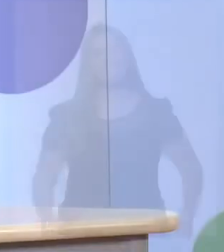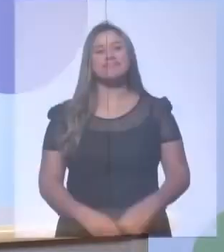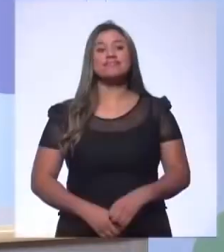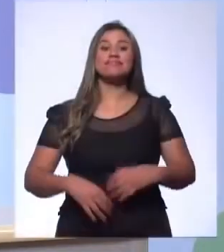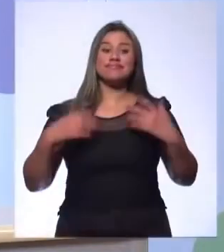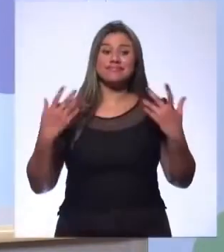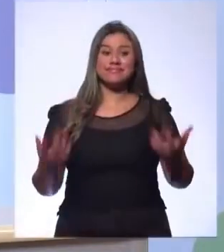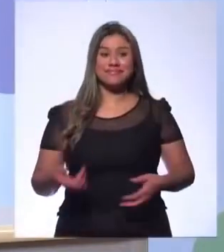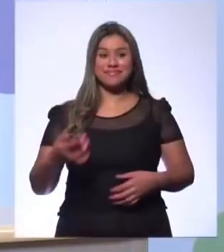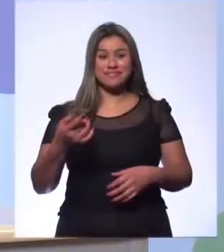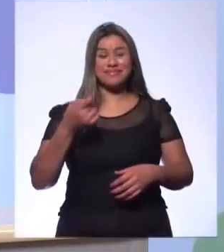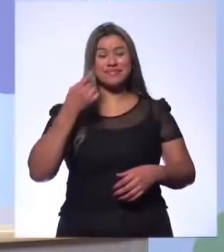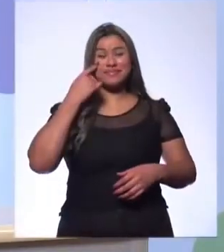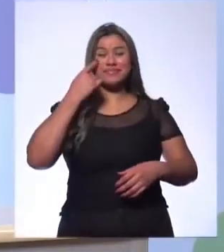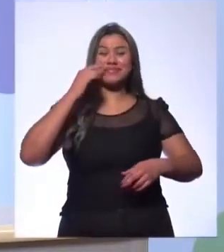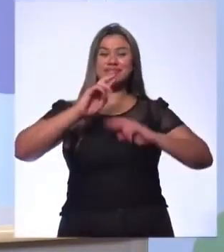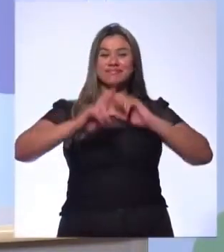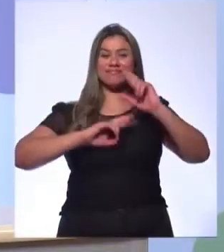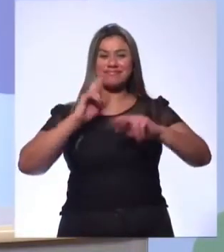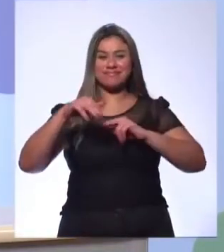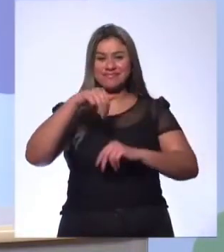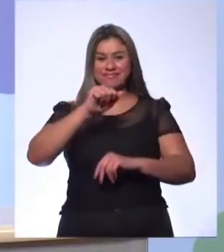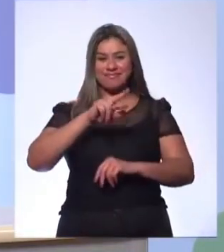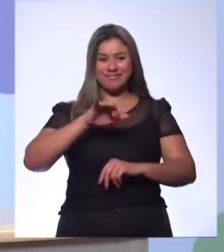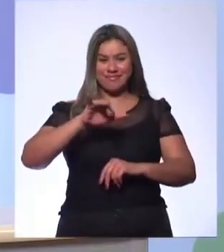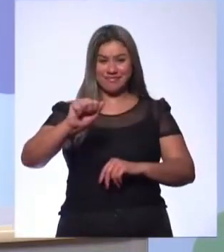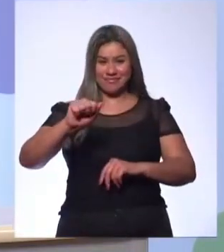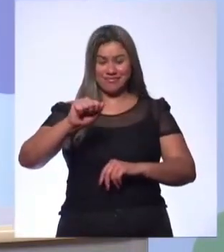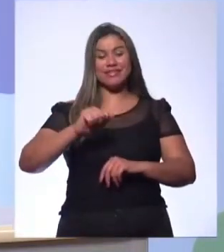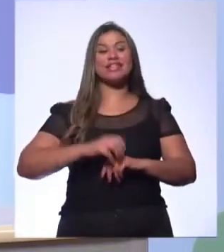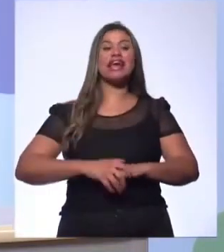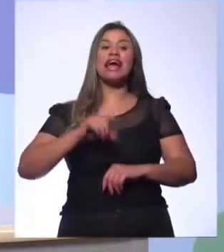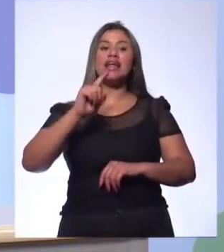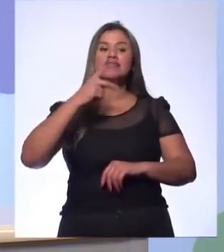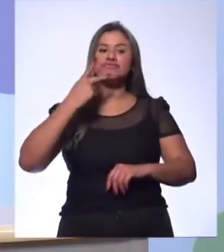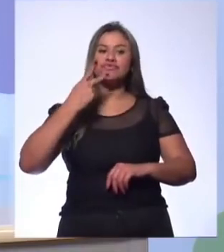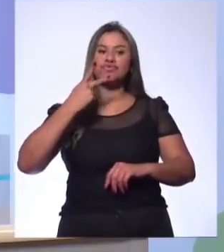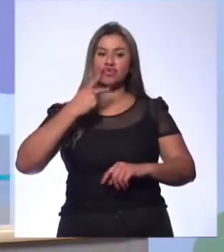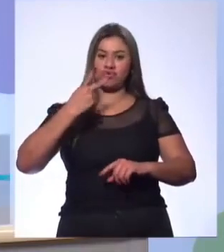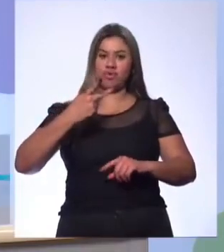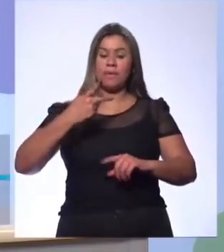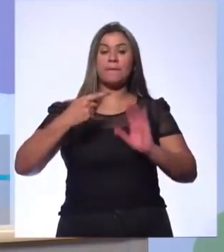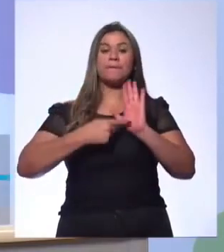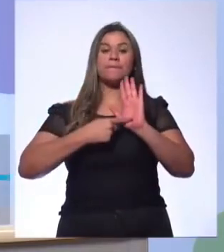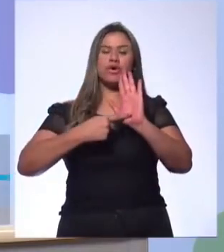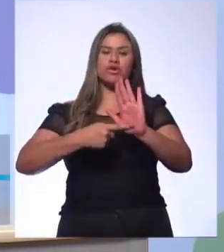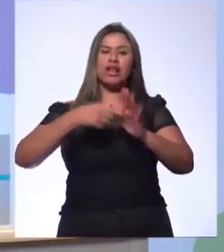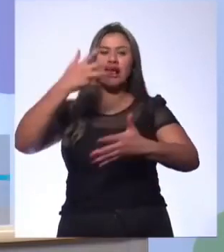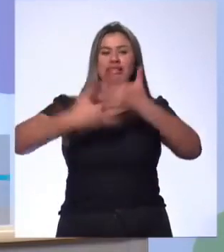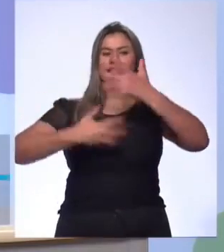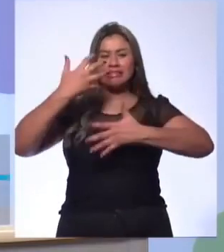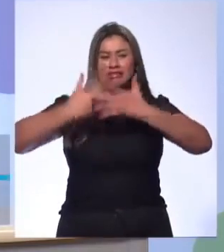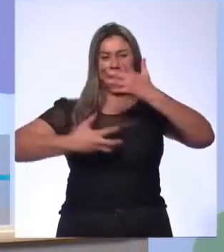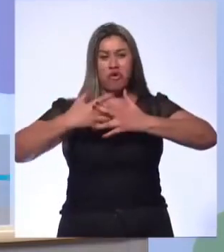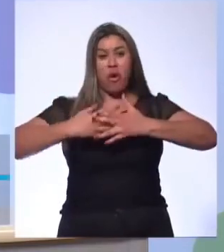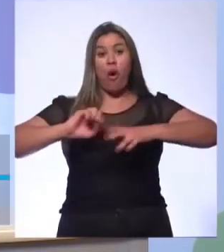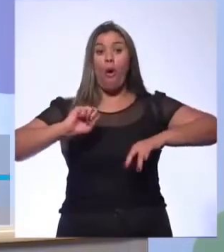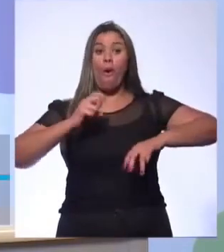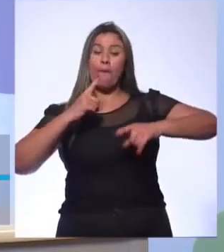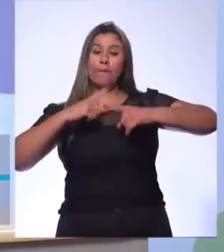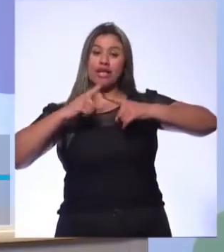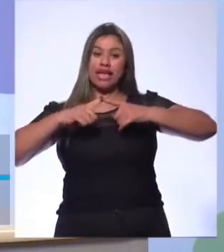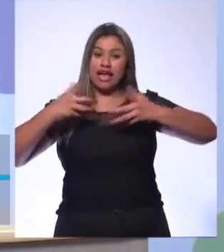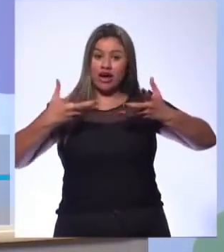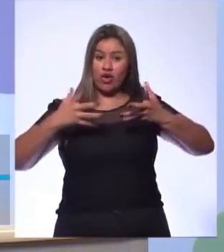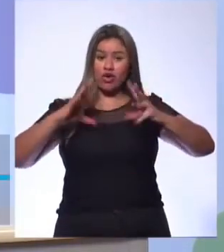E vamos ficar aqui com a resposta da Maria Luísa. Ela disse assim, para mostrar confusão, ou porque agora todas